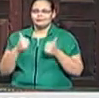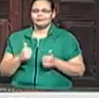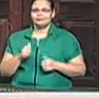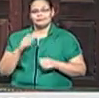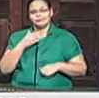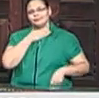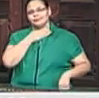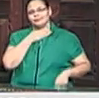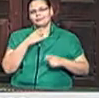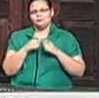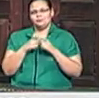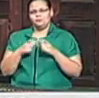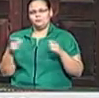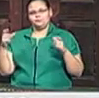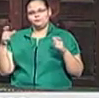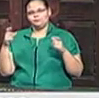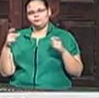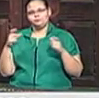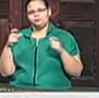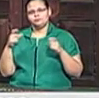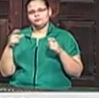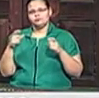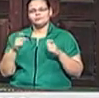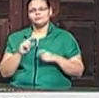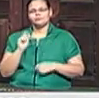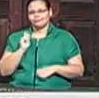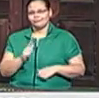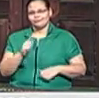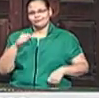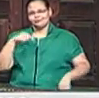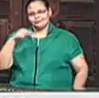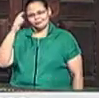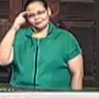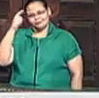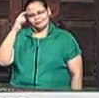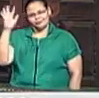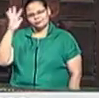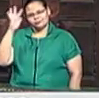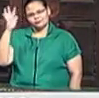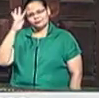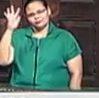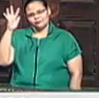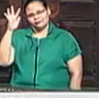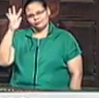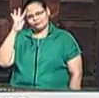A crise é maior do que se imaginou,